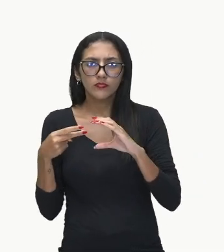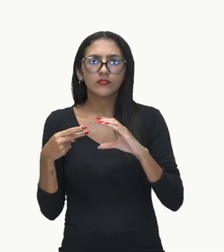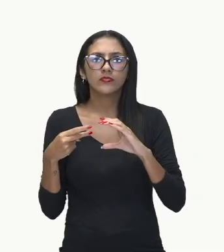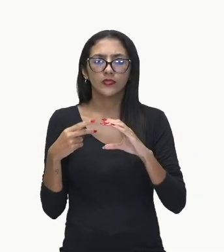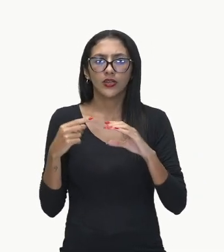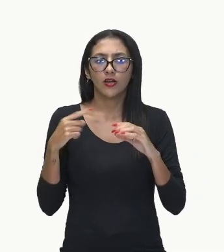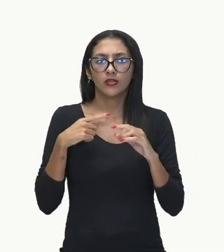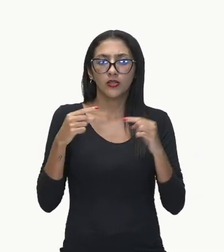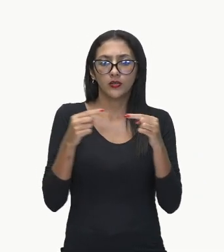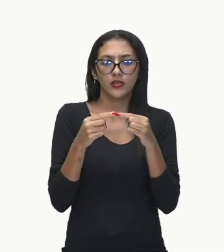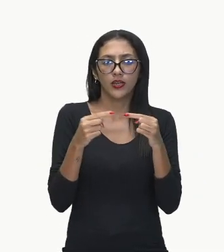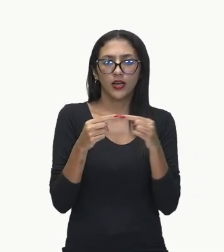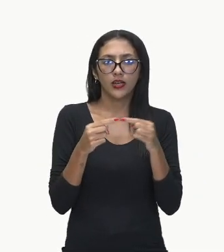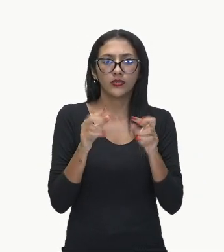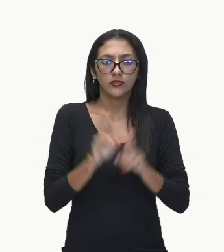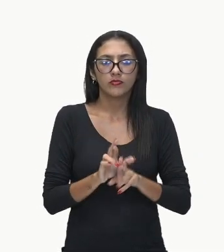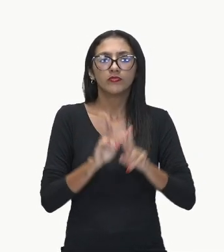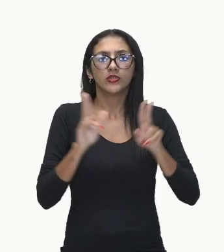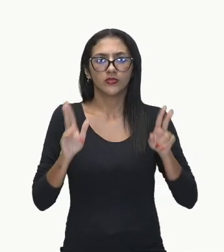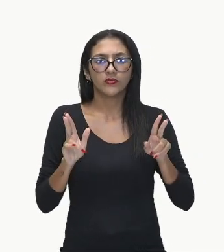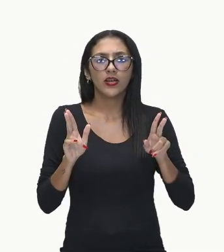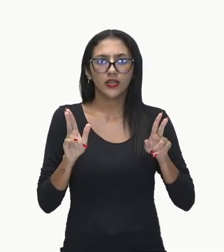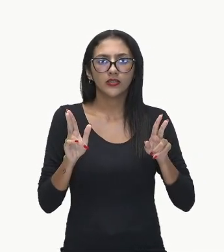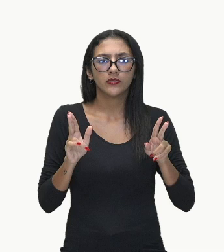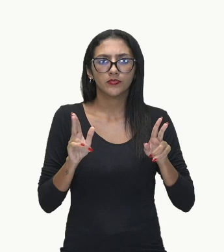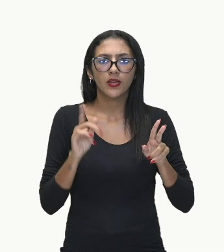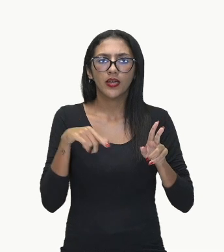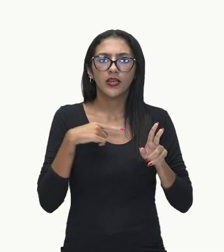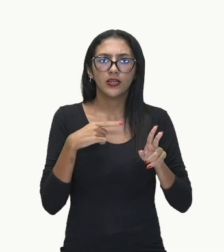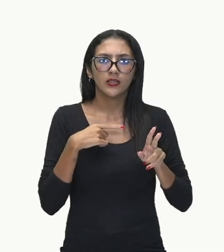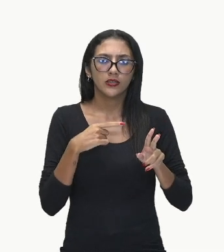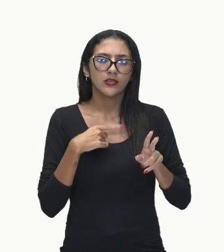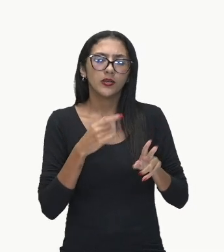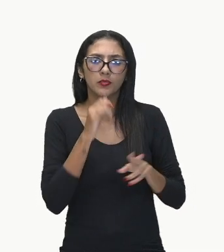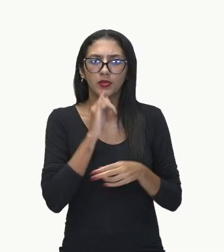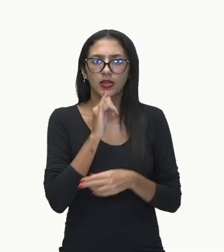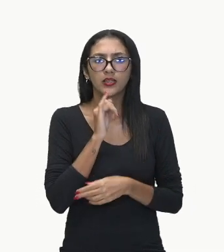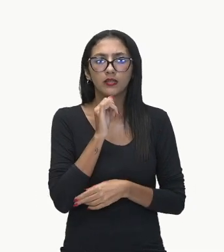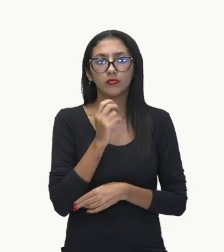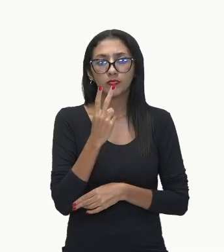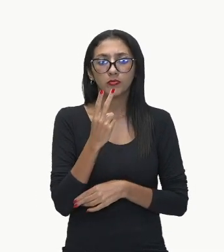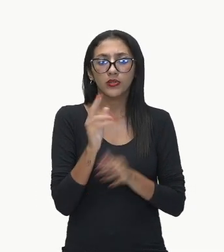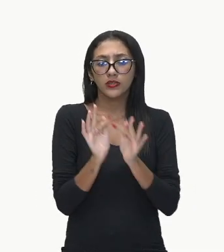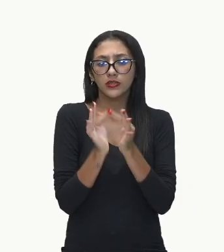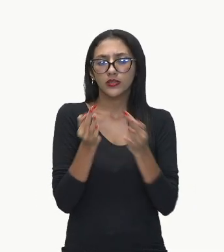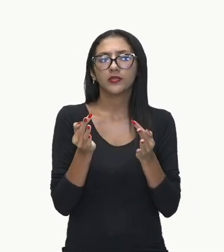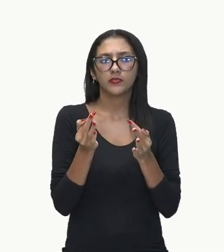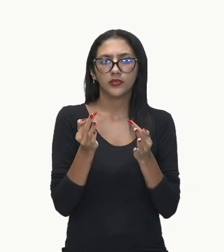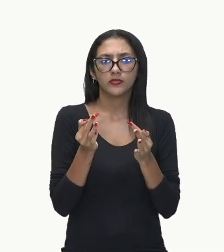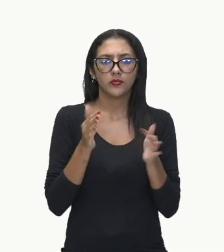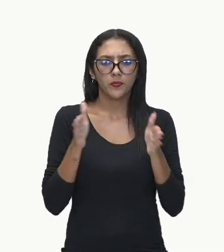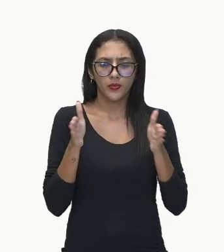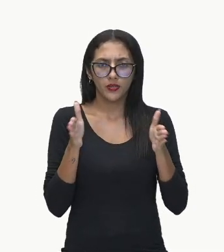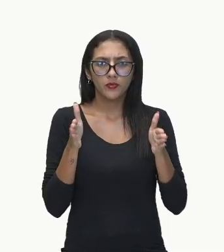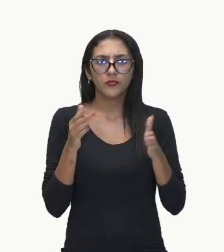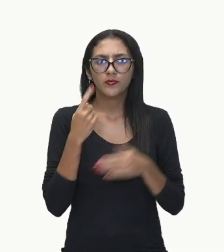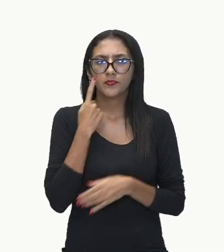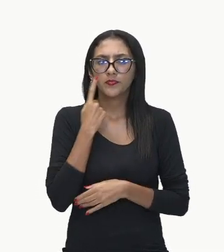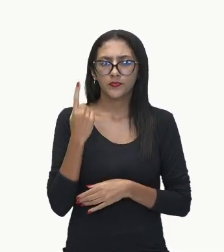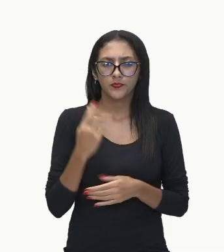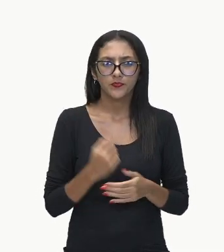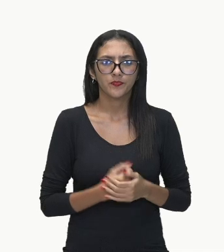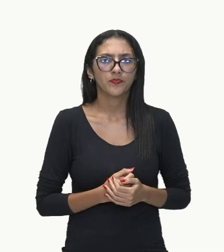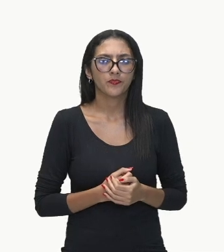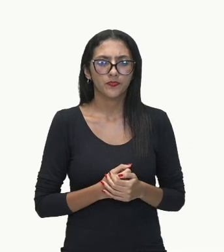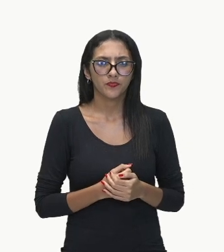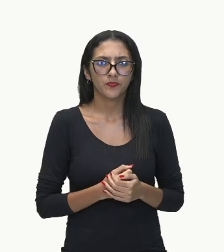estão separados entre si por no mínimo 2 ligações simples. Ou seja, vem a ligação dupla, aí, ó, uma